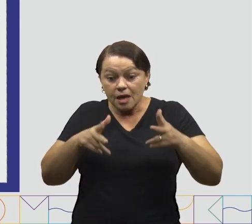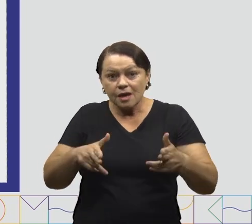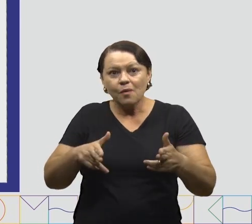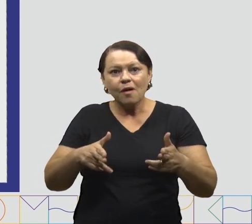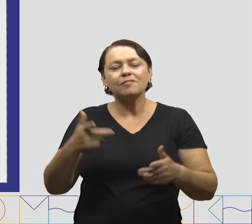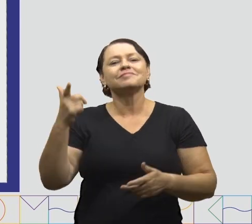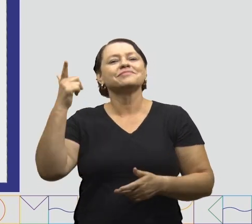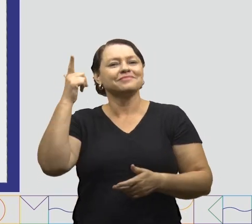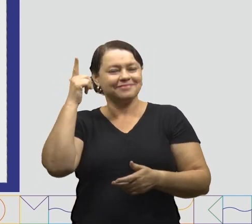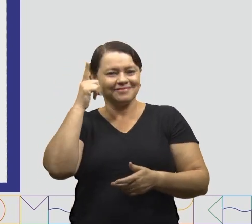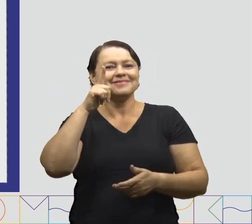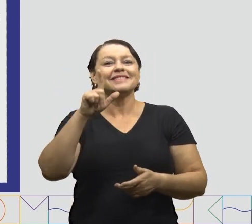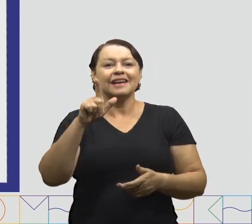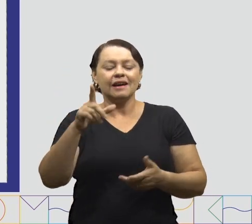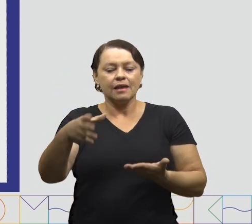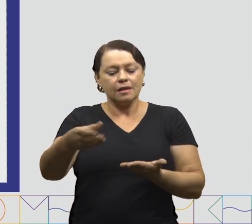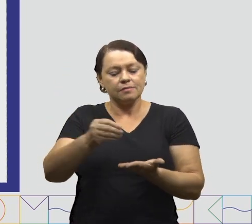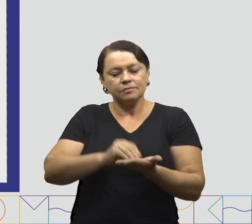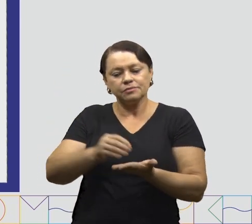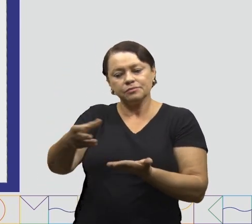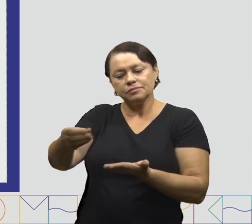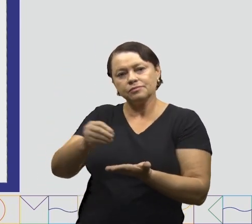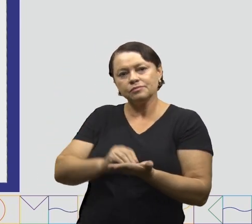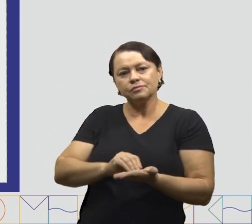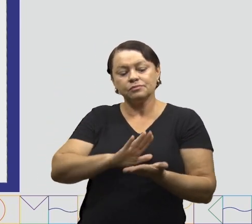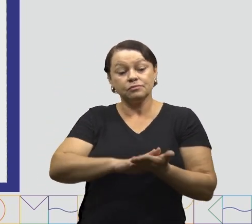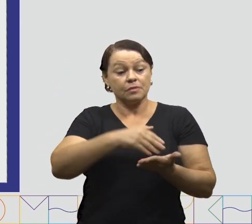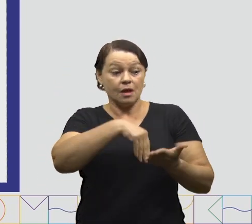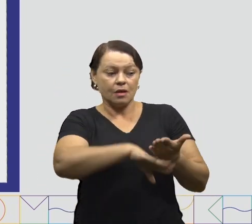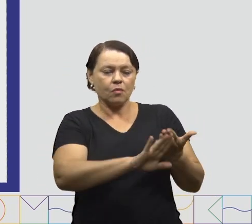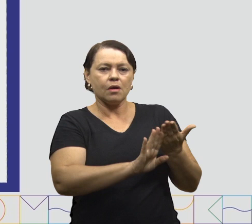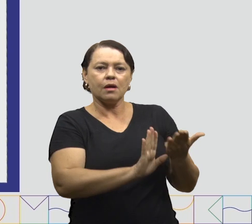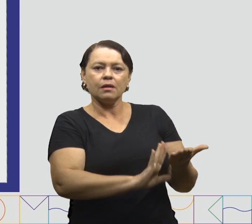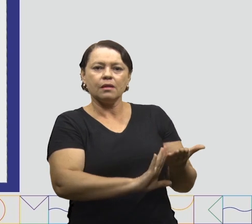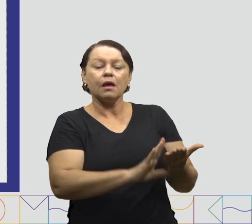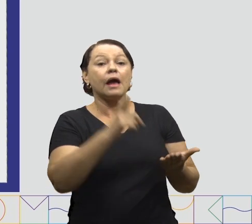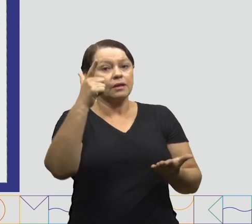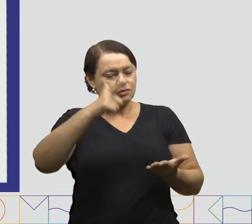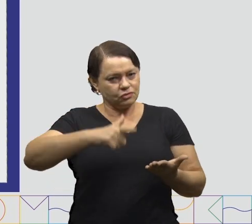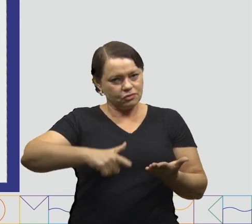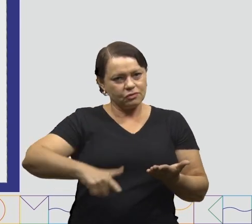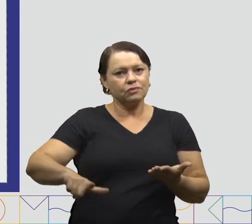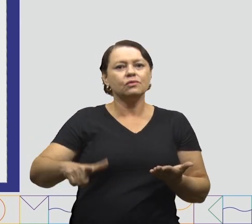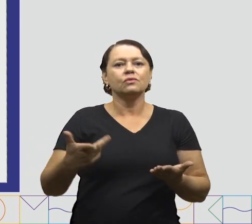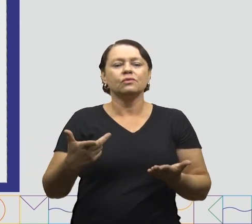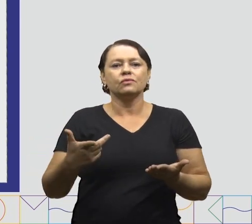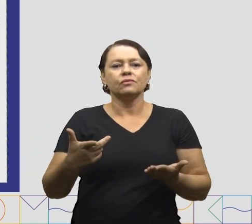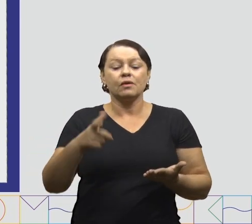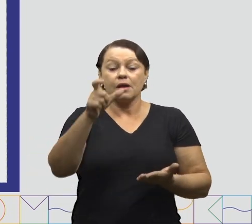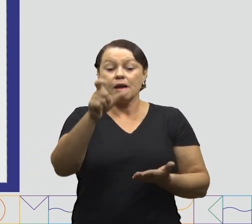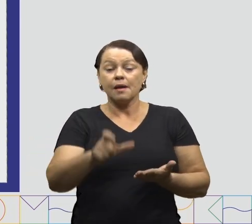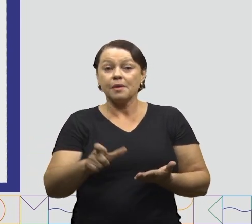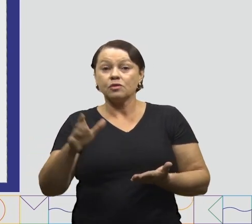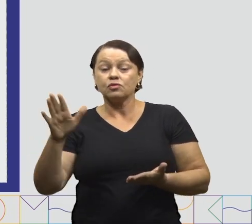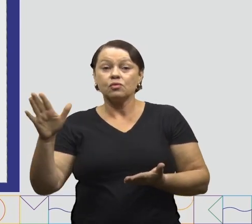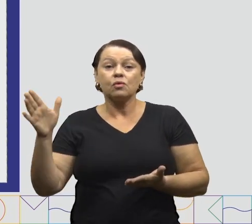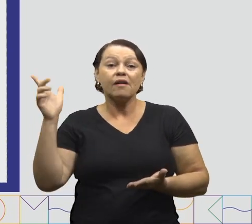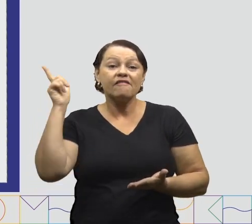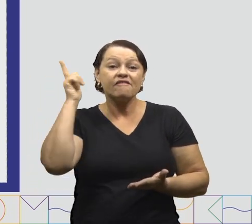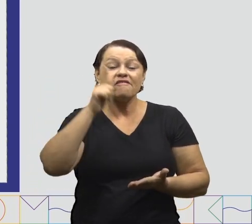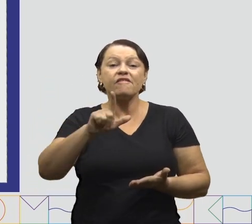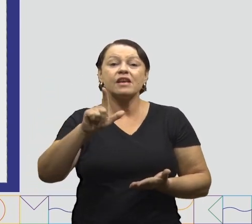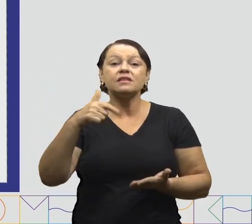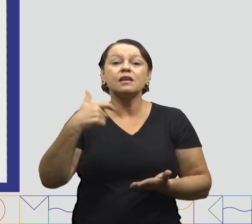uma jogada, o jogador ganha o par de cartas e recebe outra chance de jogar. O vencedor